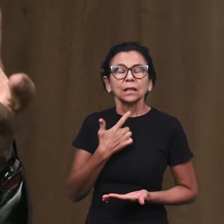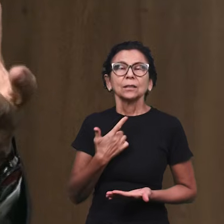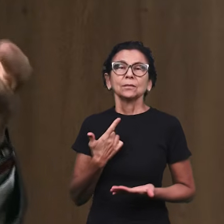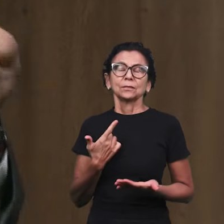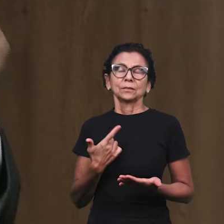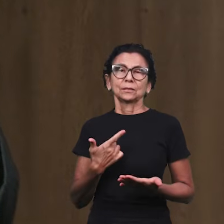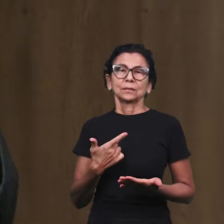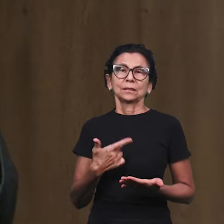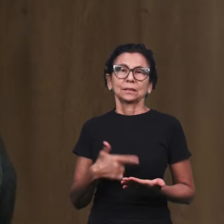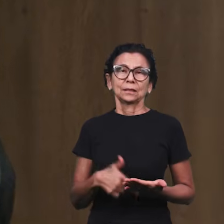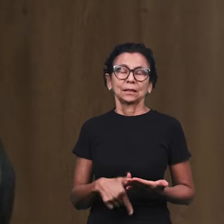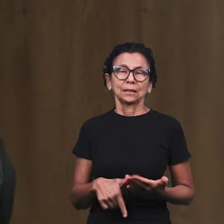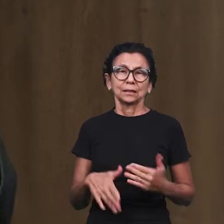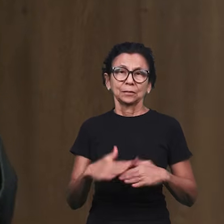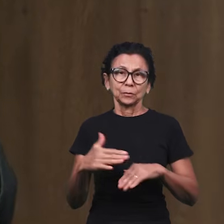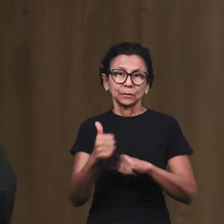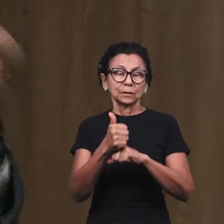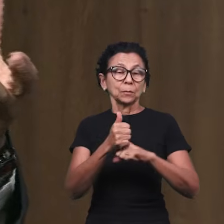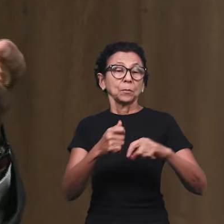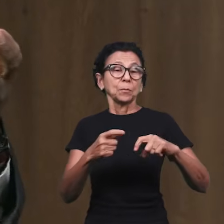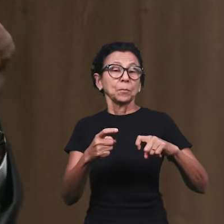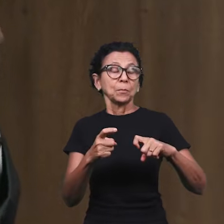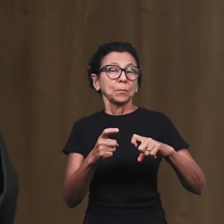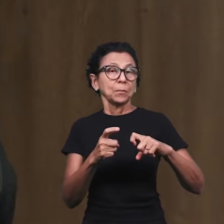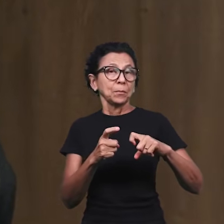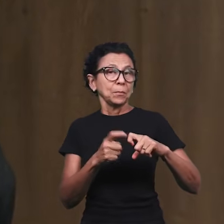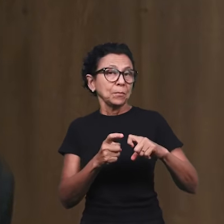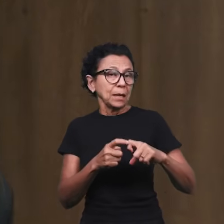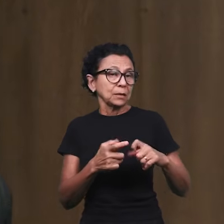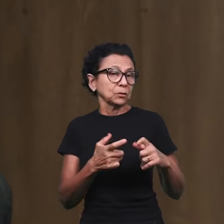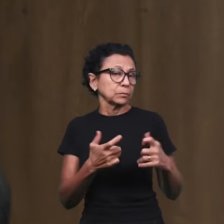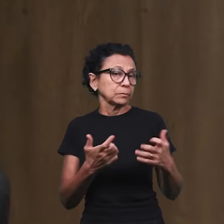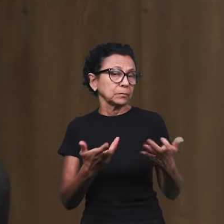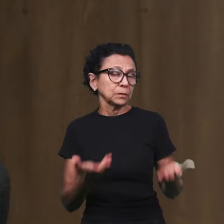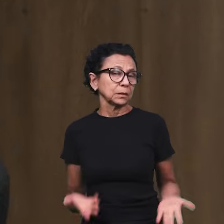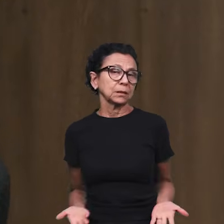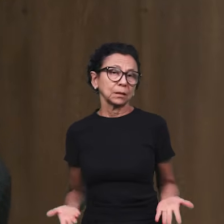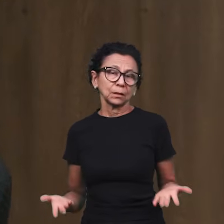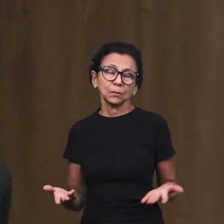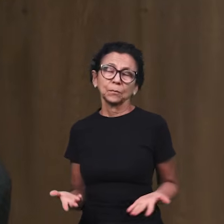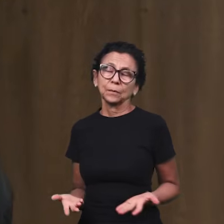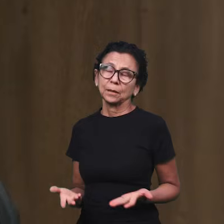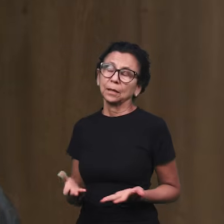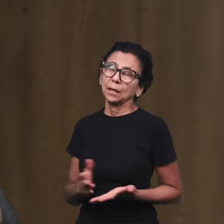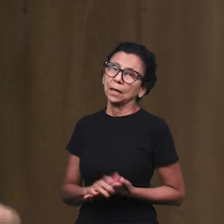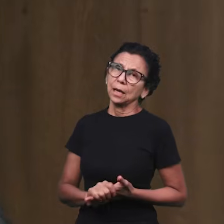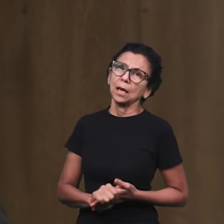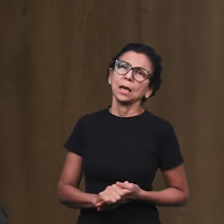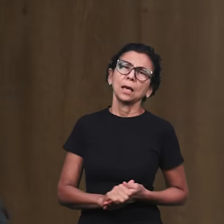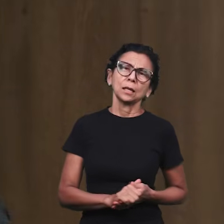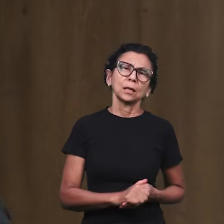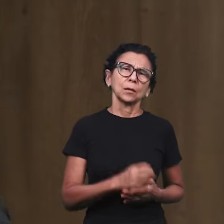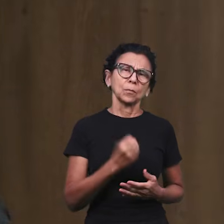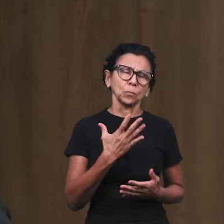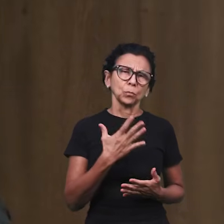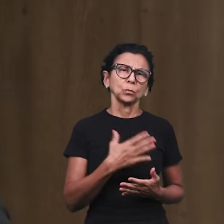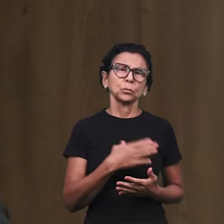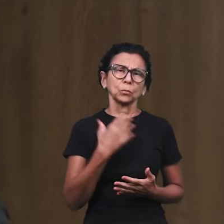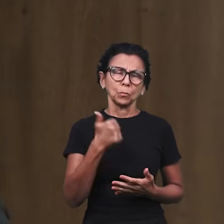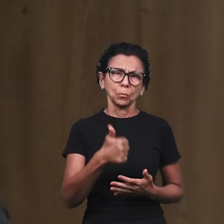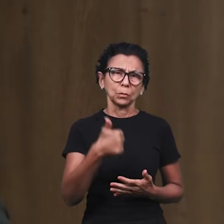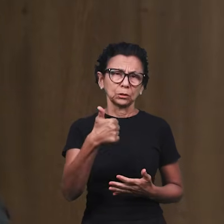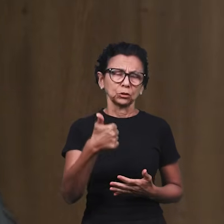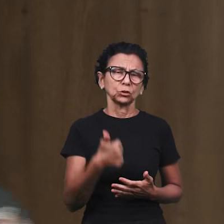Serem médicos e, portanto, era algo que era bastante conceituado na minha